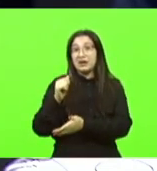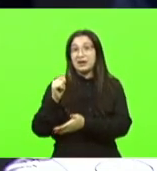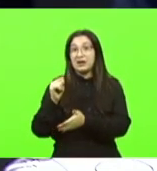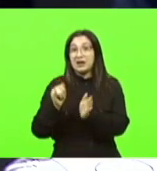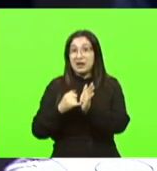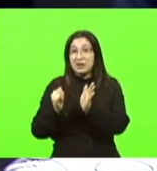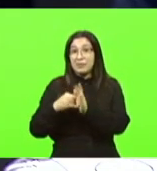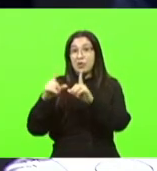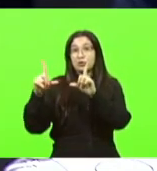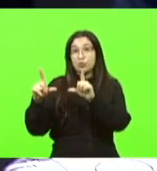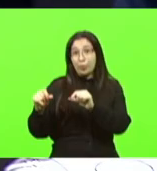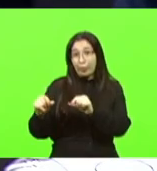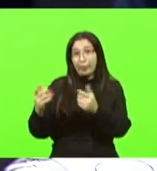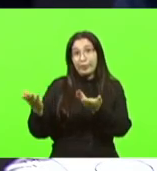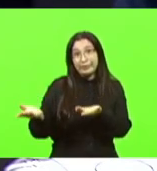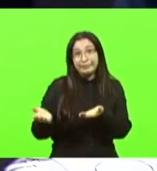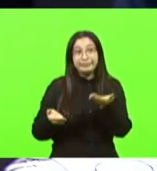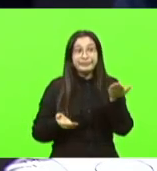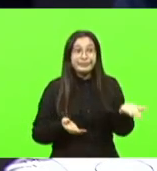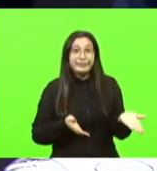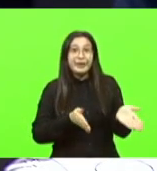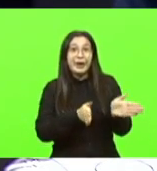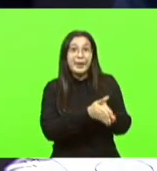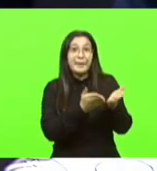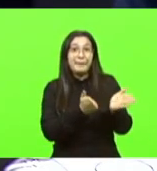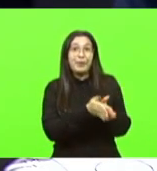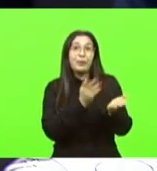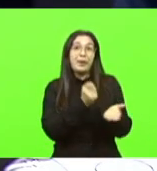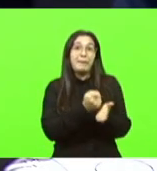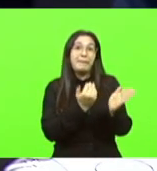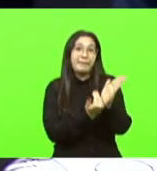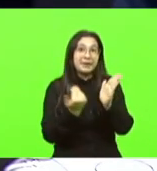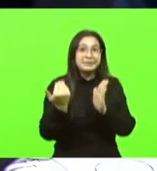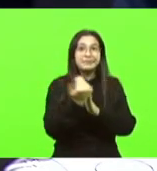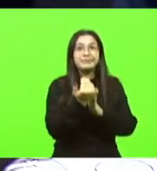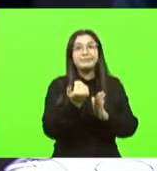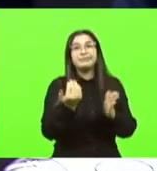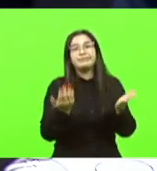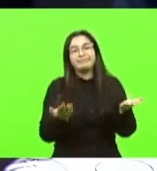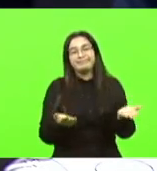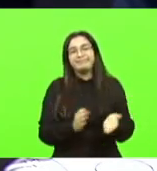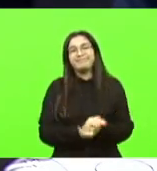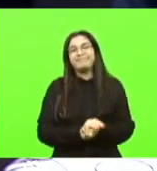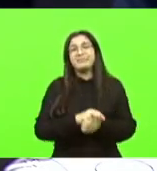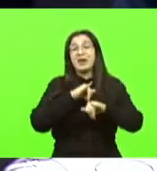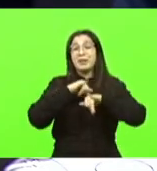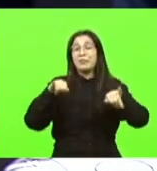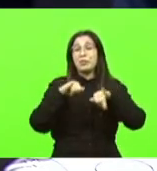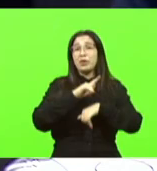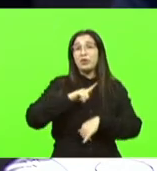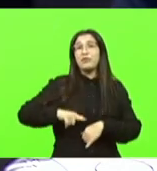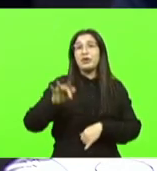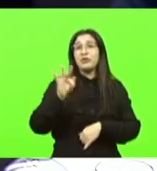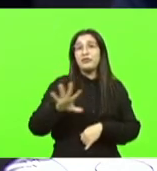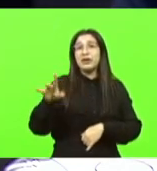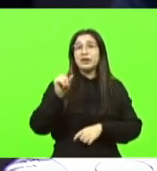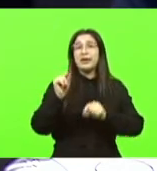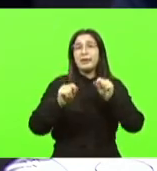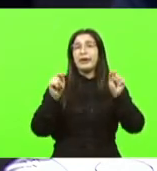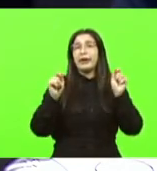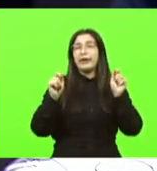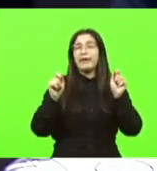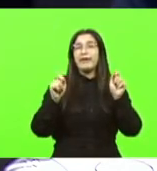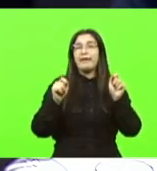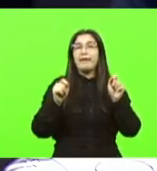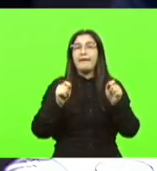vimos essa novela A de forma da previdência do governo federal a propaganda era acabar com privilégios me